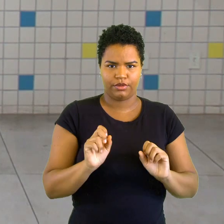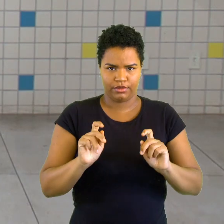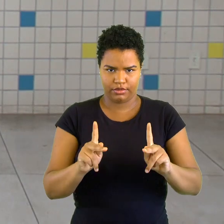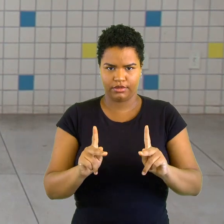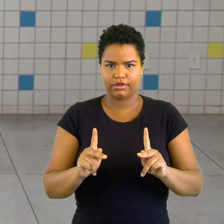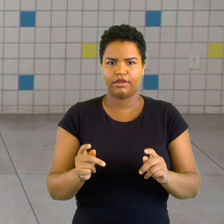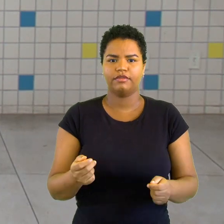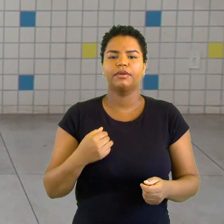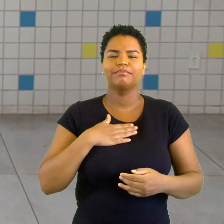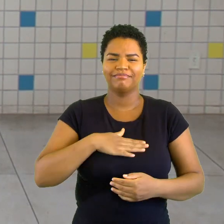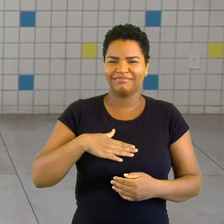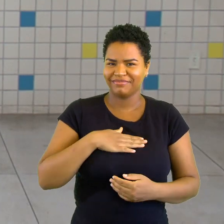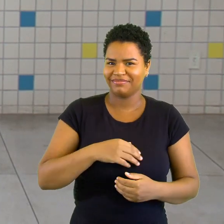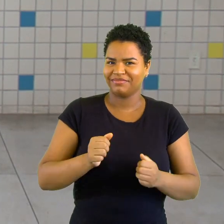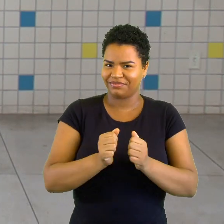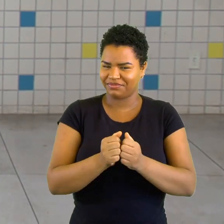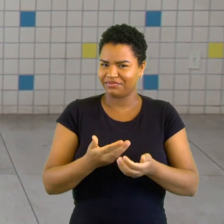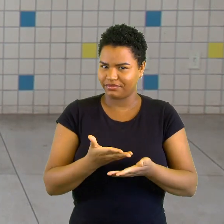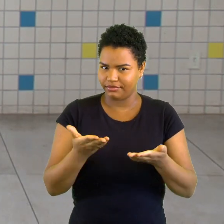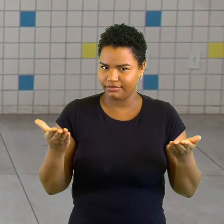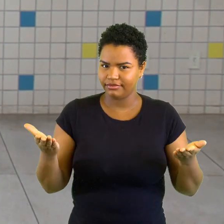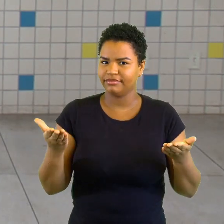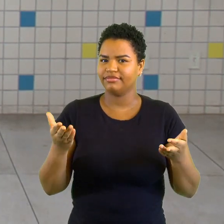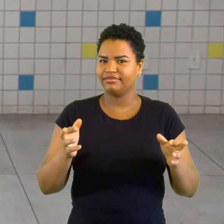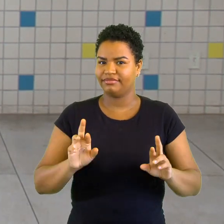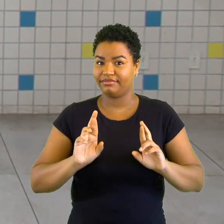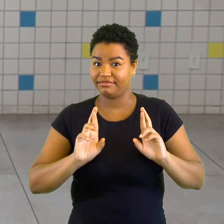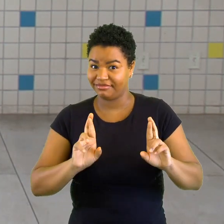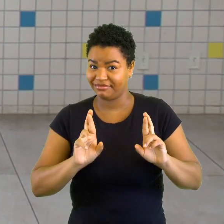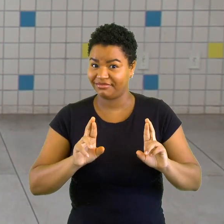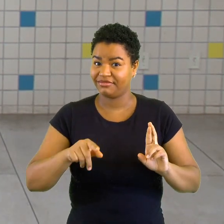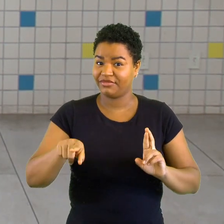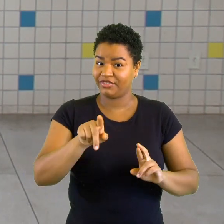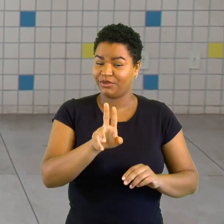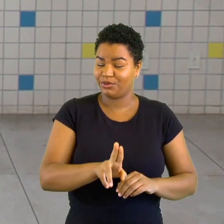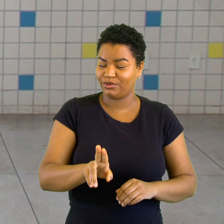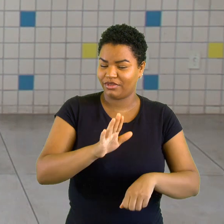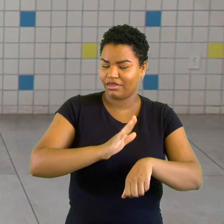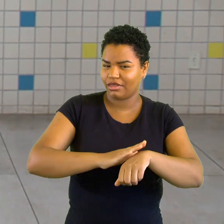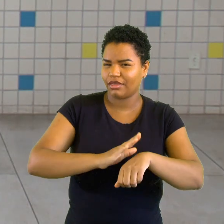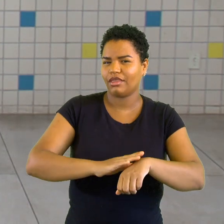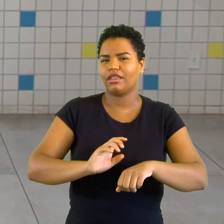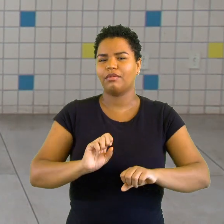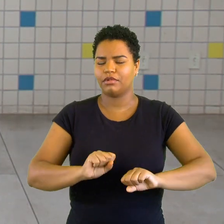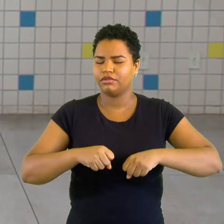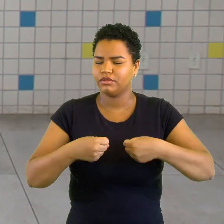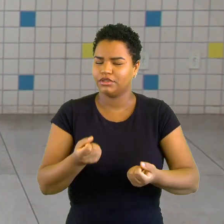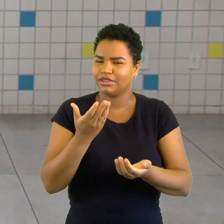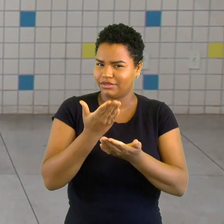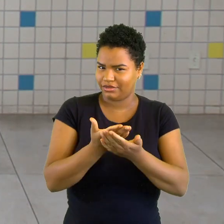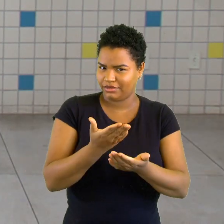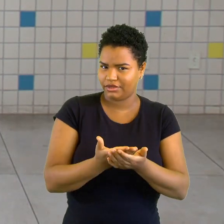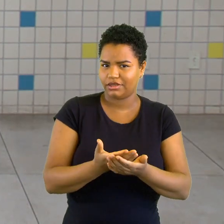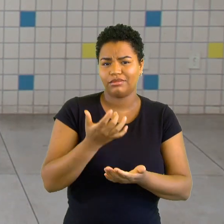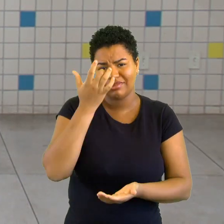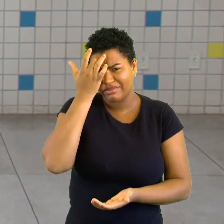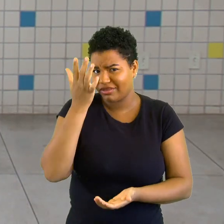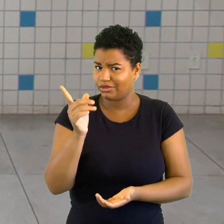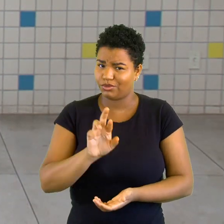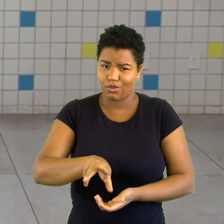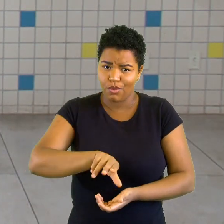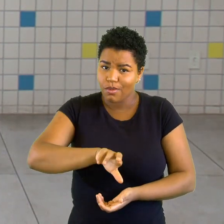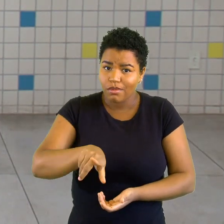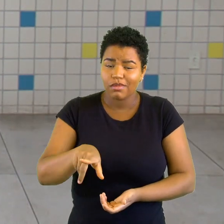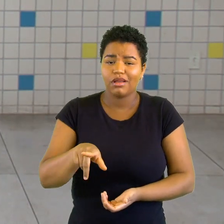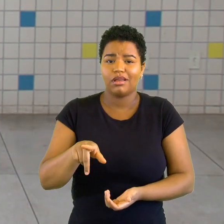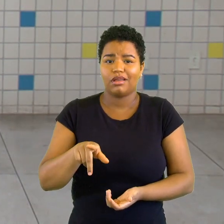estar com vocês. Eu espero que vocês utilizem esse tempo para se dedicar aos estudos, que eu sei que não está sendo fácil, né, estar